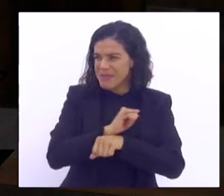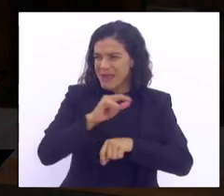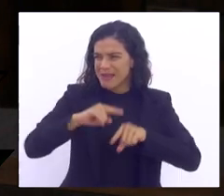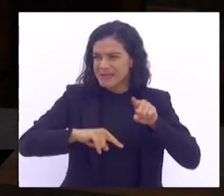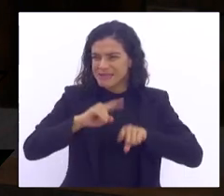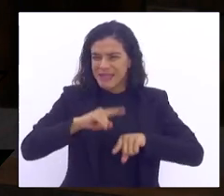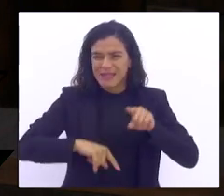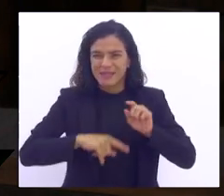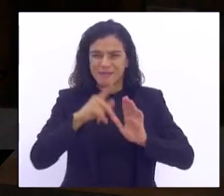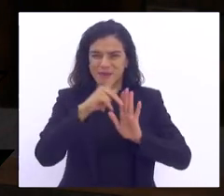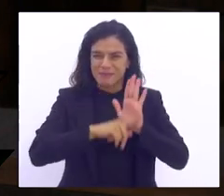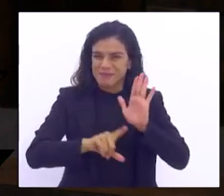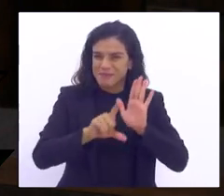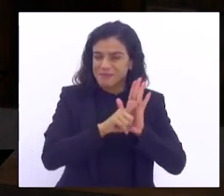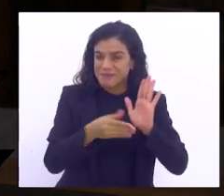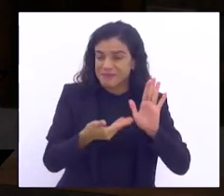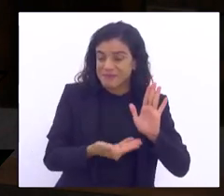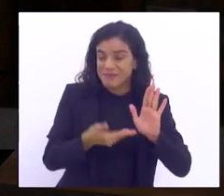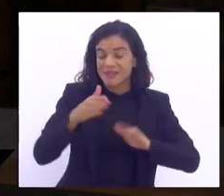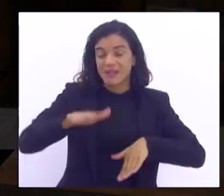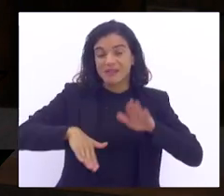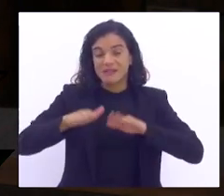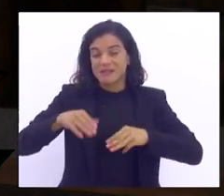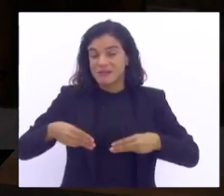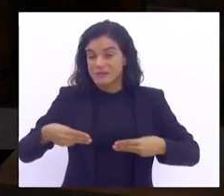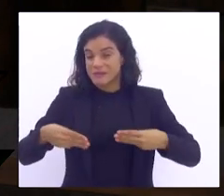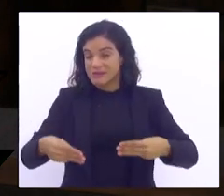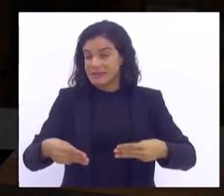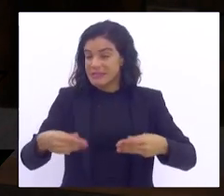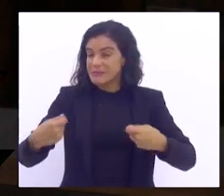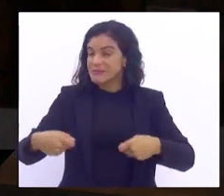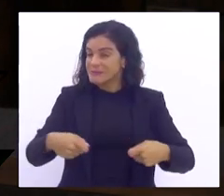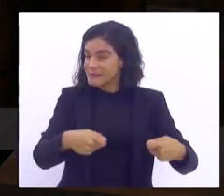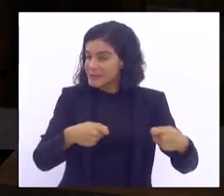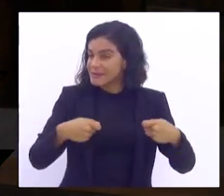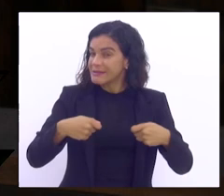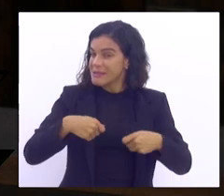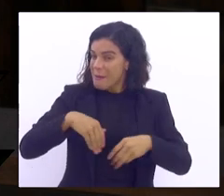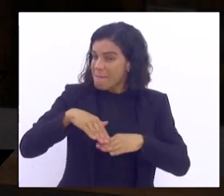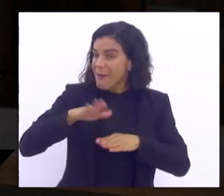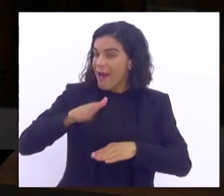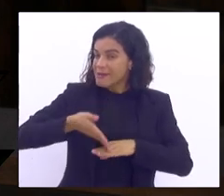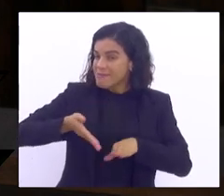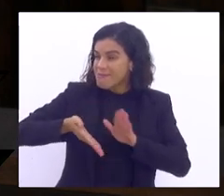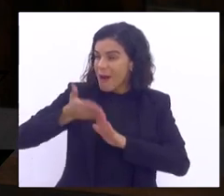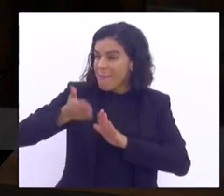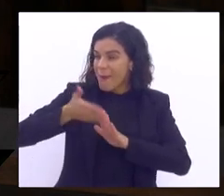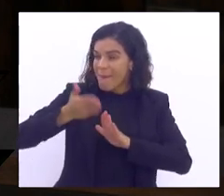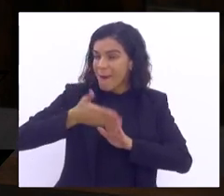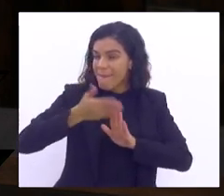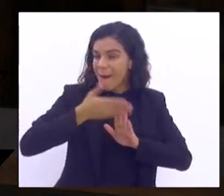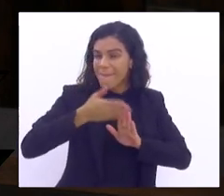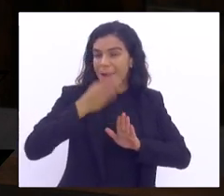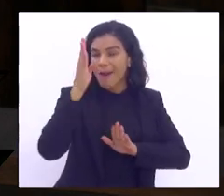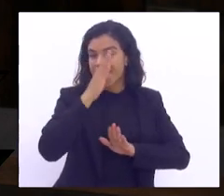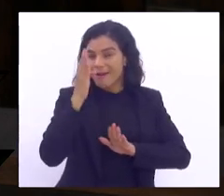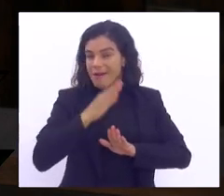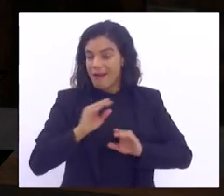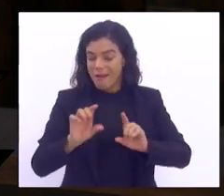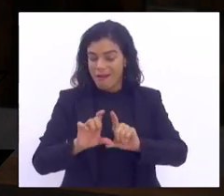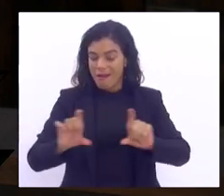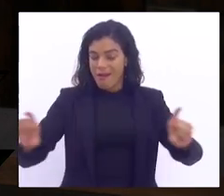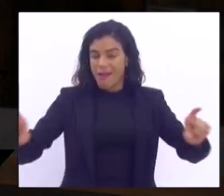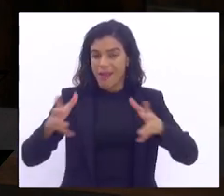projeto, talvez o ministro deva andar mais pelo Brasil para ler nos para-choques